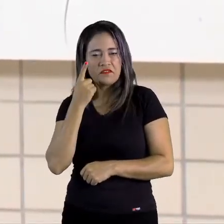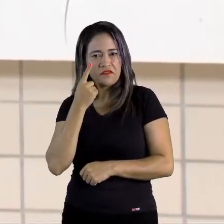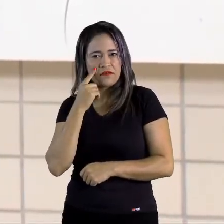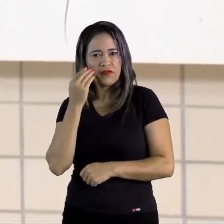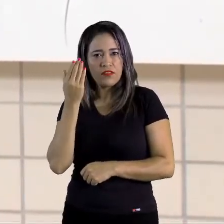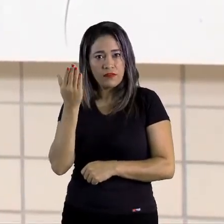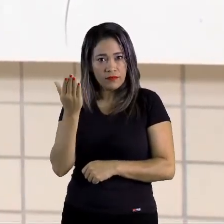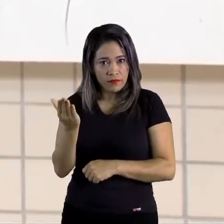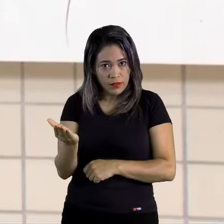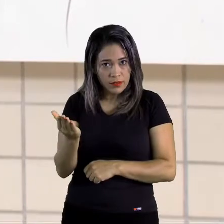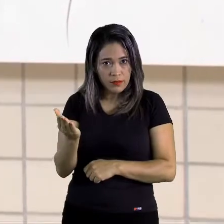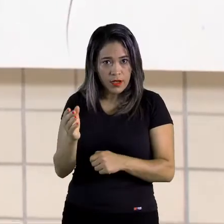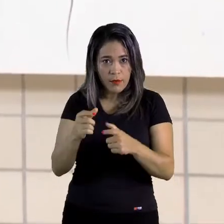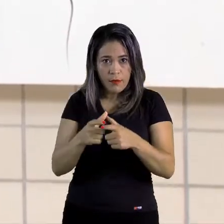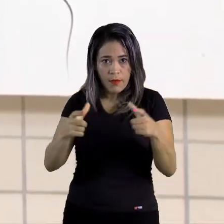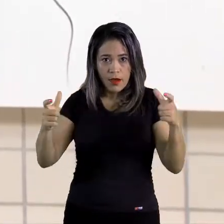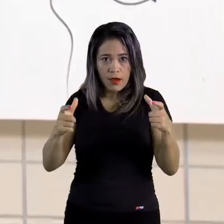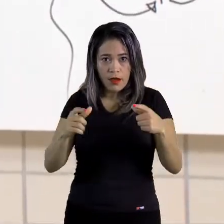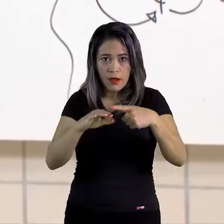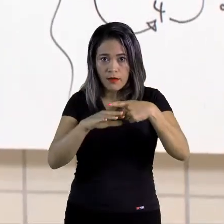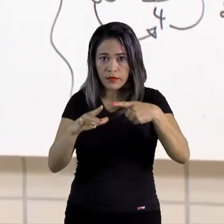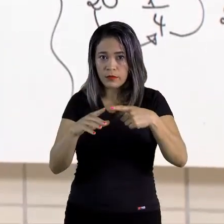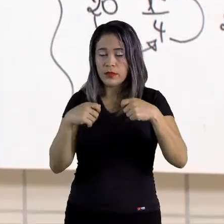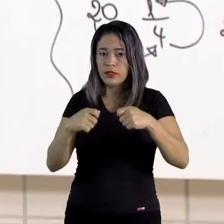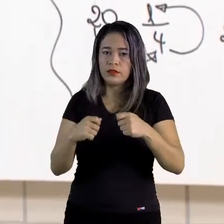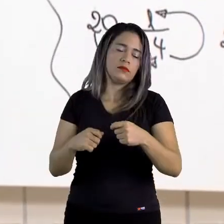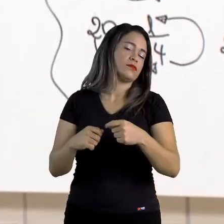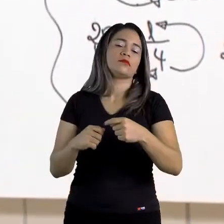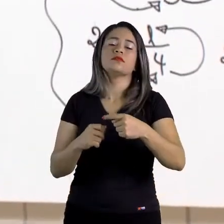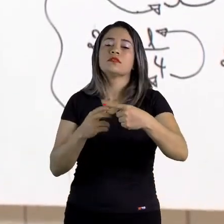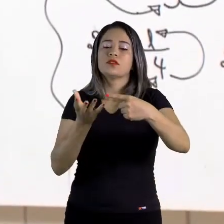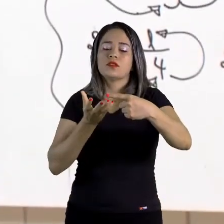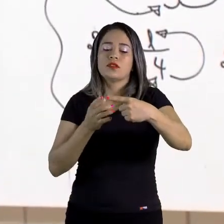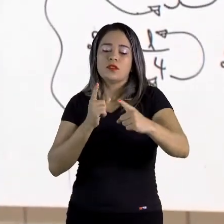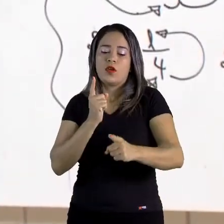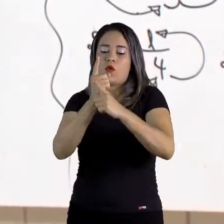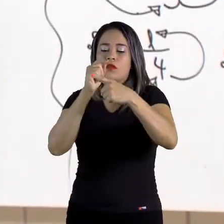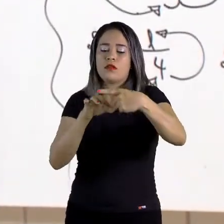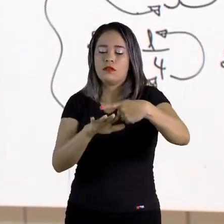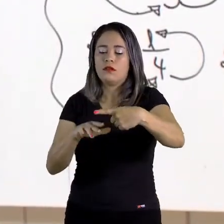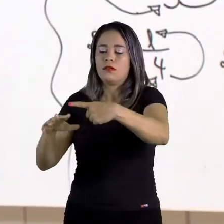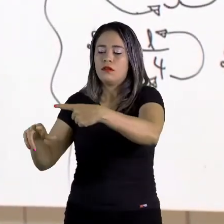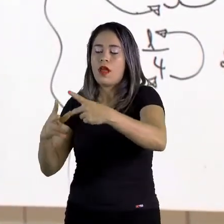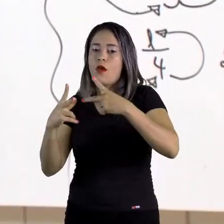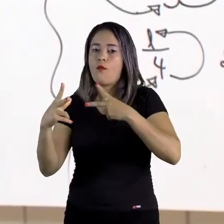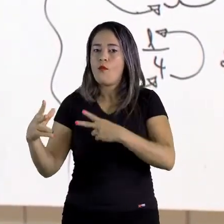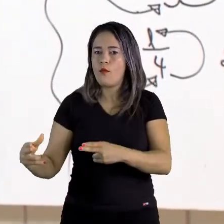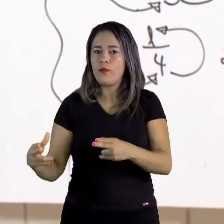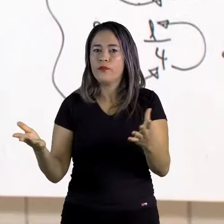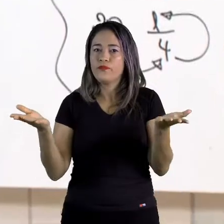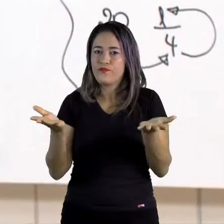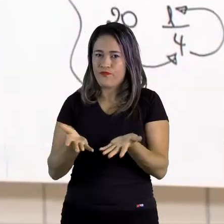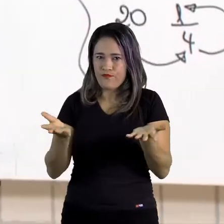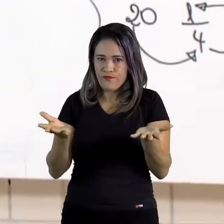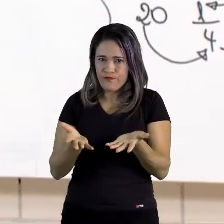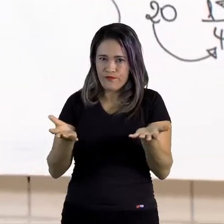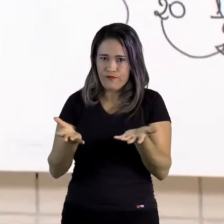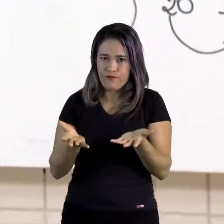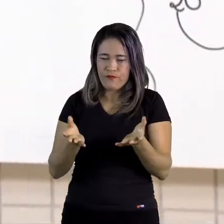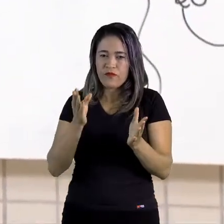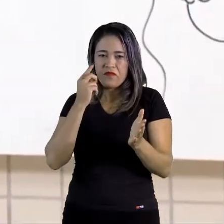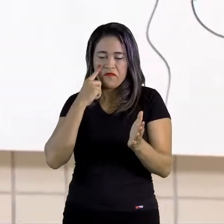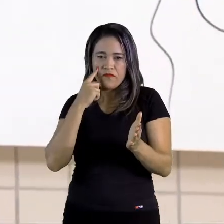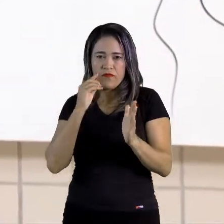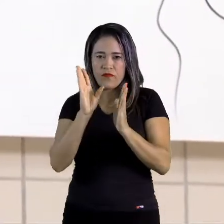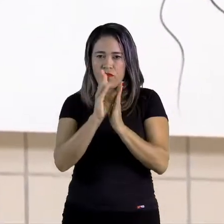a maior fração, eu tenho que colocar os denominadores iguais, turminha. Então, hoje, nós vimos todos esse conteúdo.